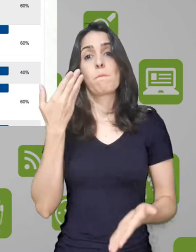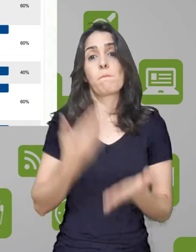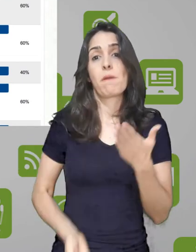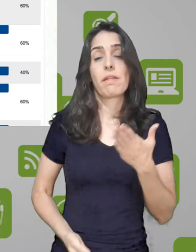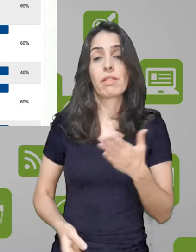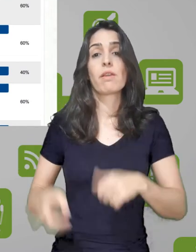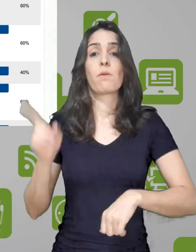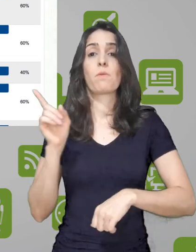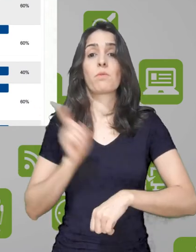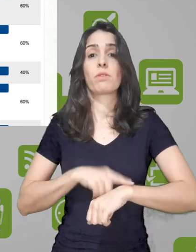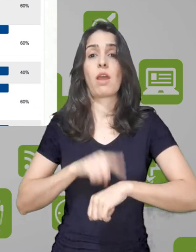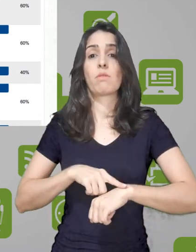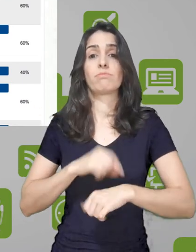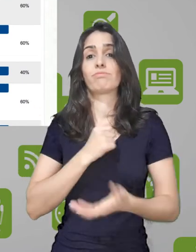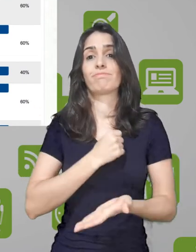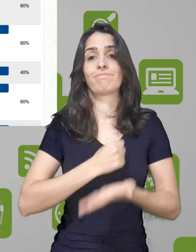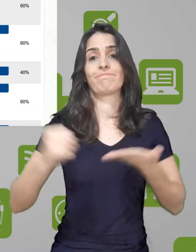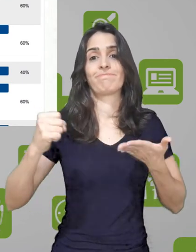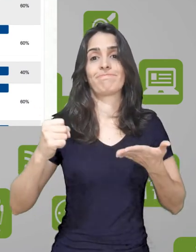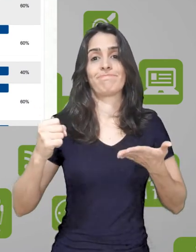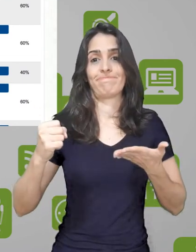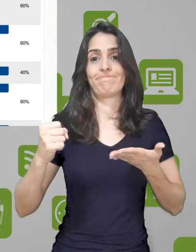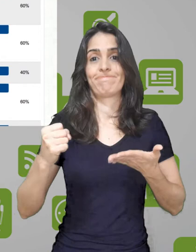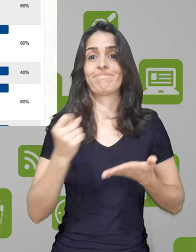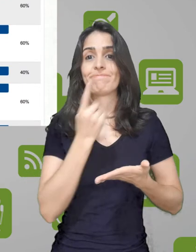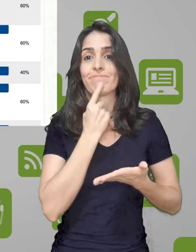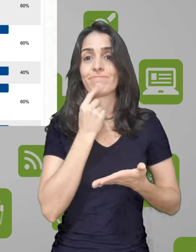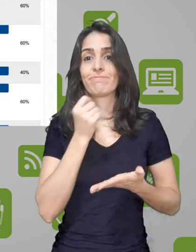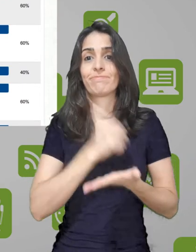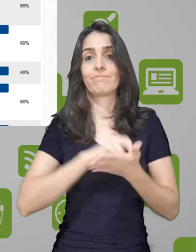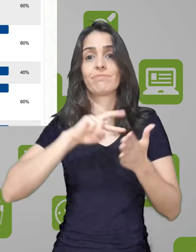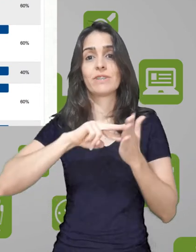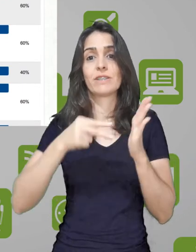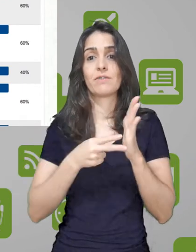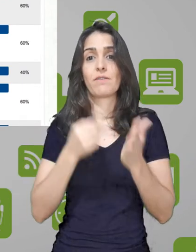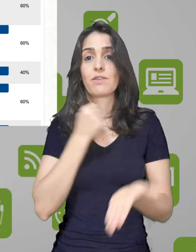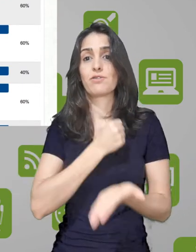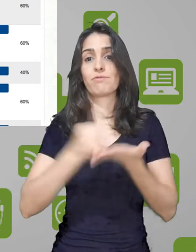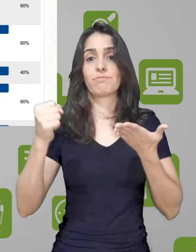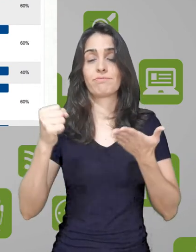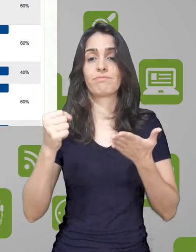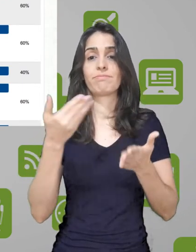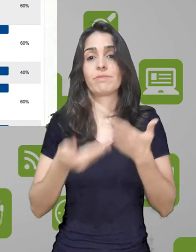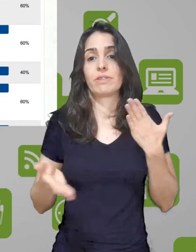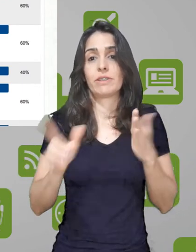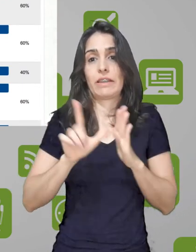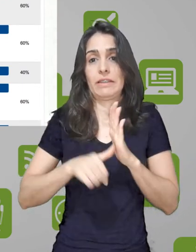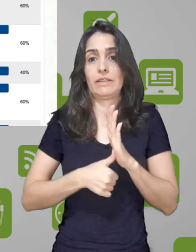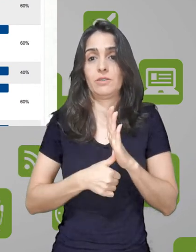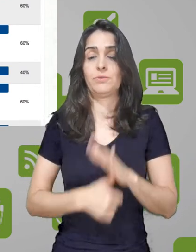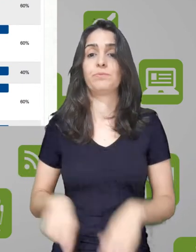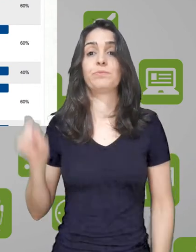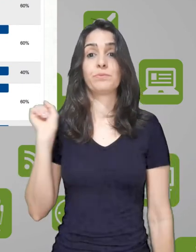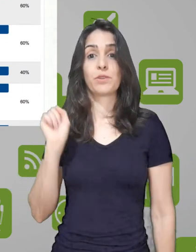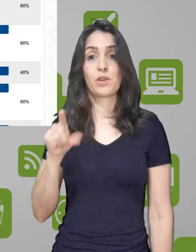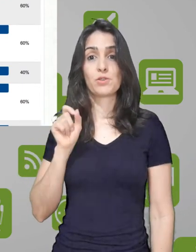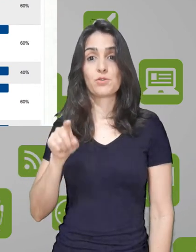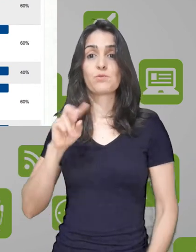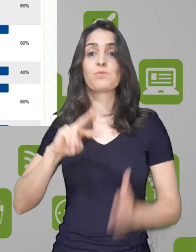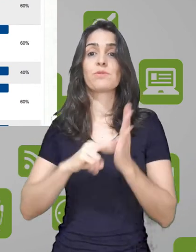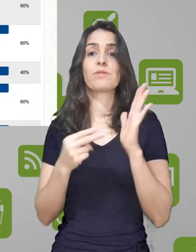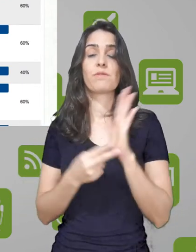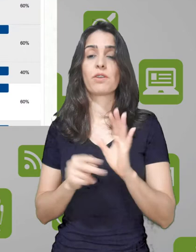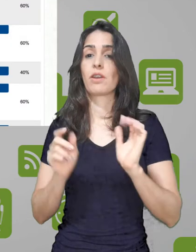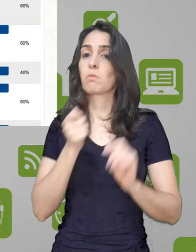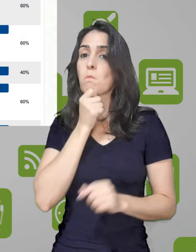ainda e ele perdeu o prazo de entrega já já passou do prazo de entrega e azul são as atividades